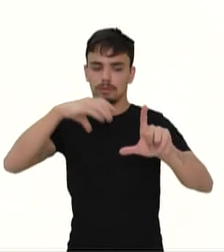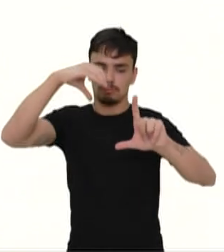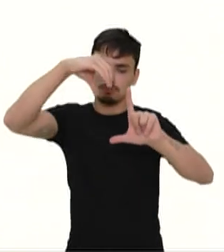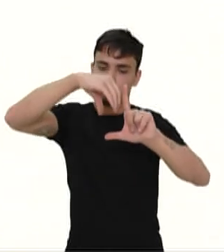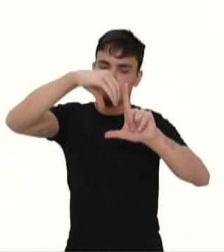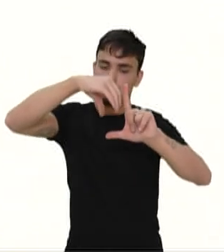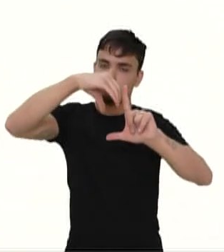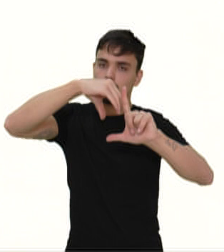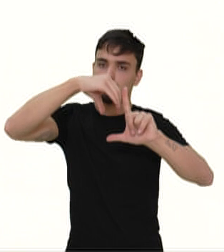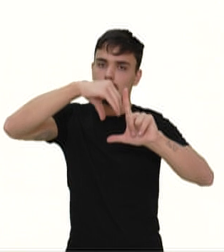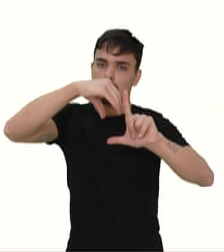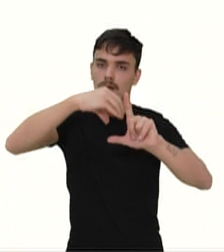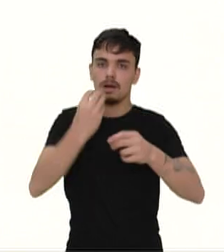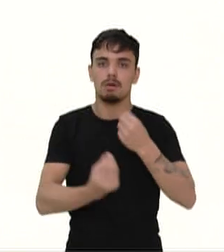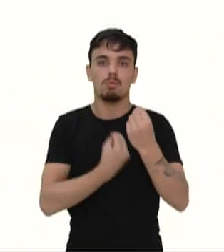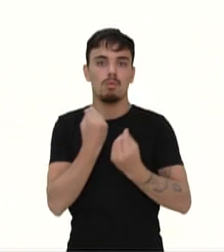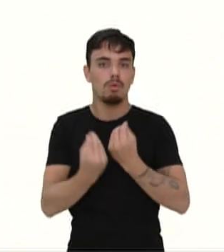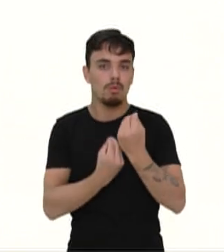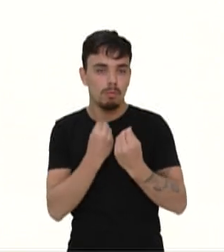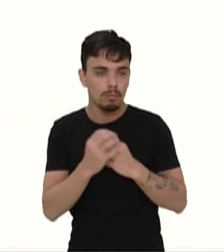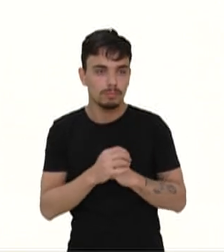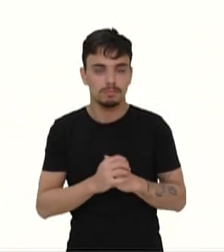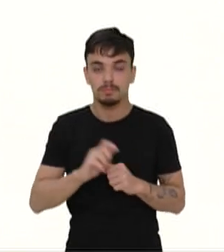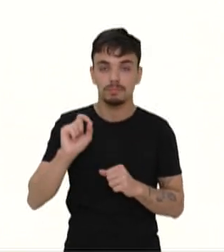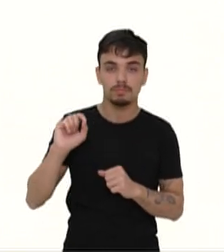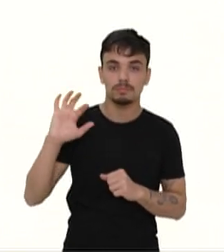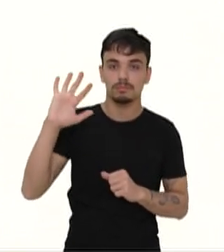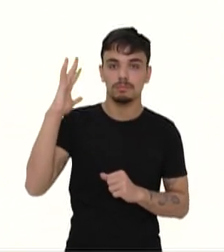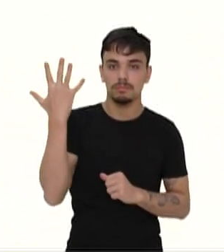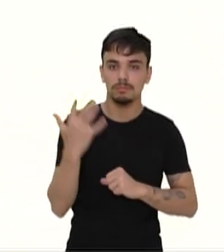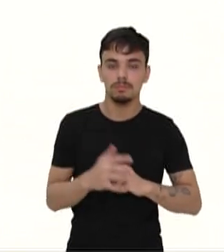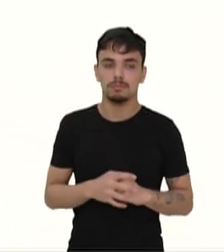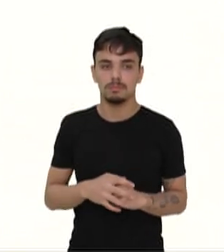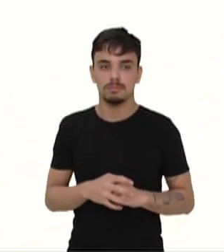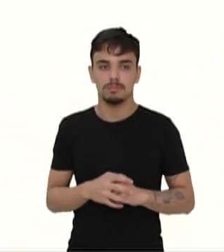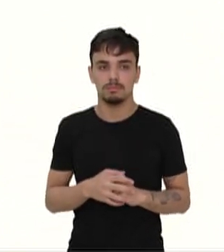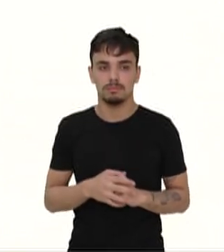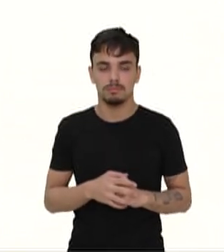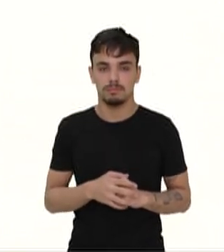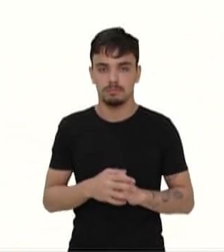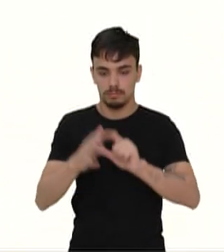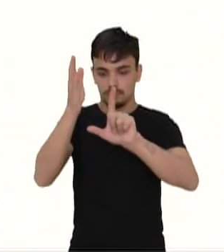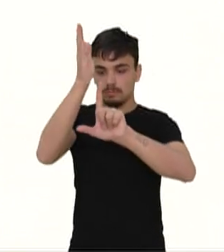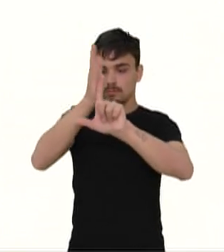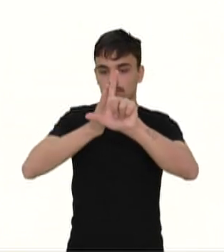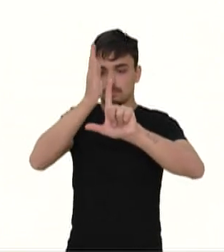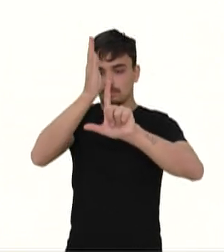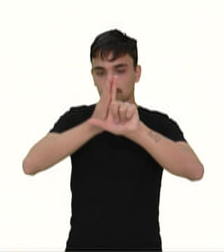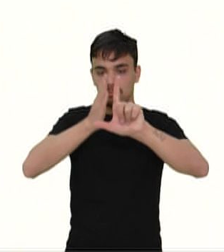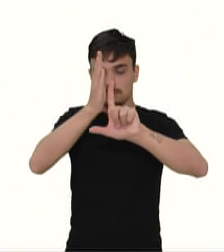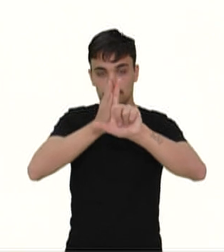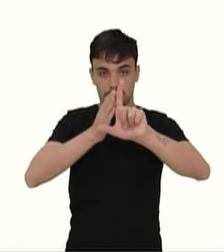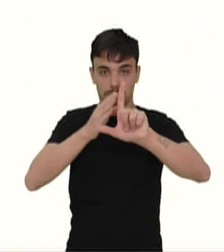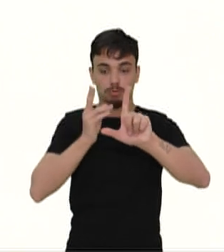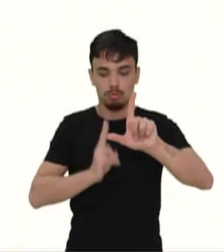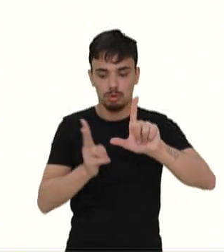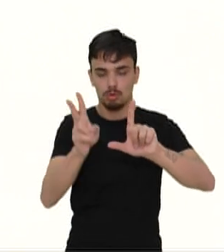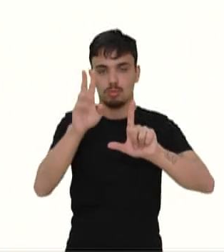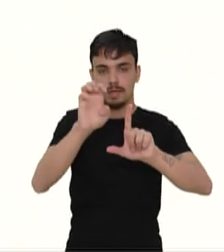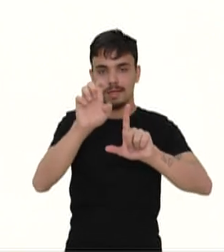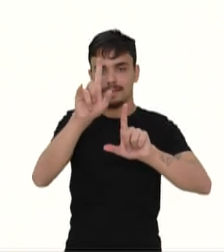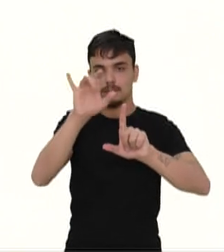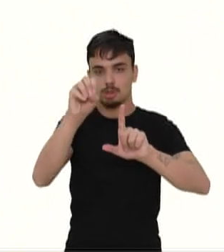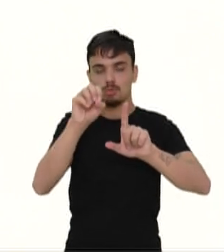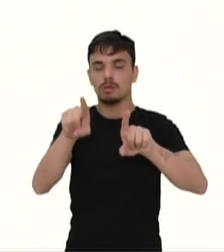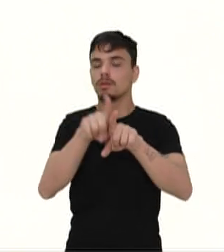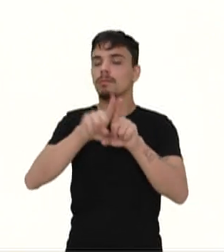com a concavidade voltada para baixo, o que acontece? Bom, o eixo de simetria continua ali. Beleza? Agora,